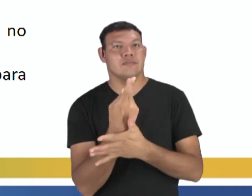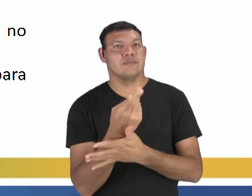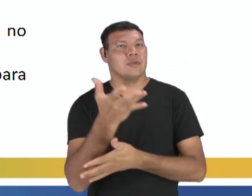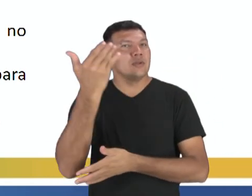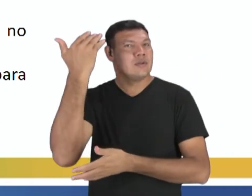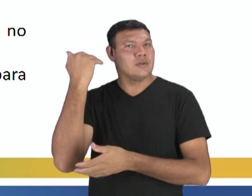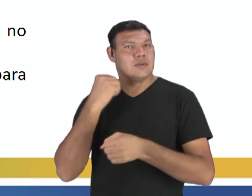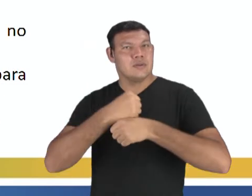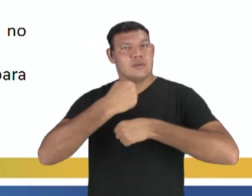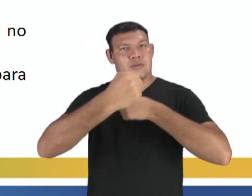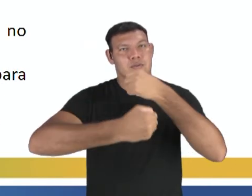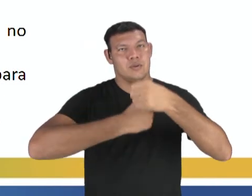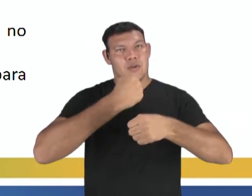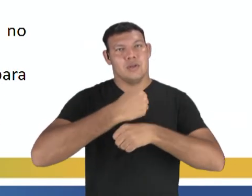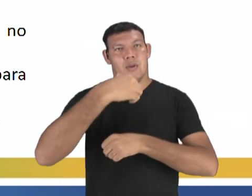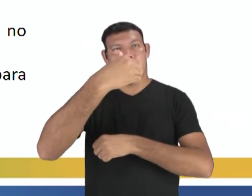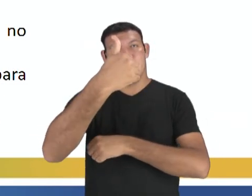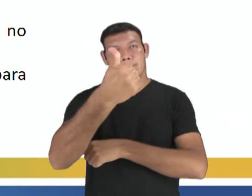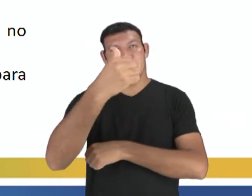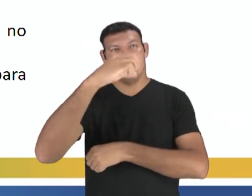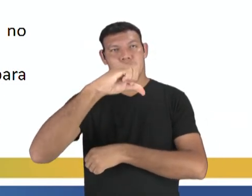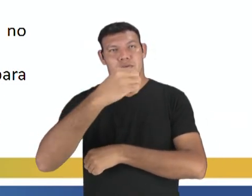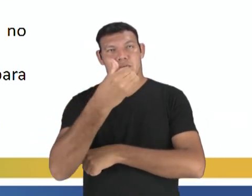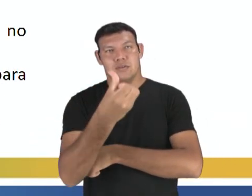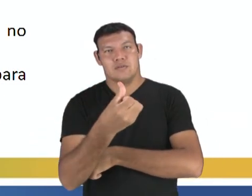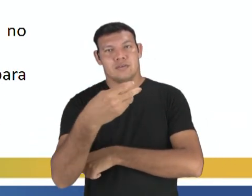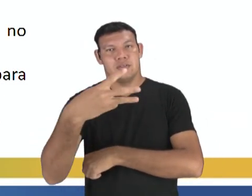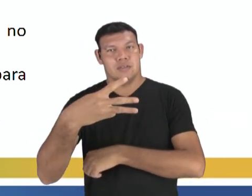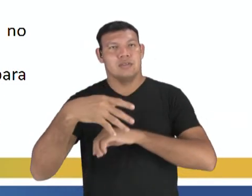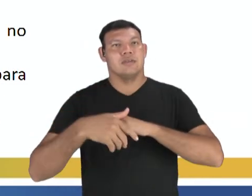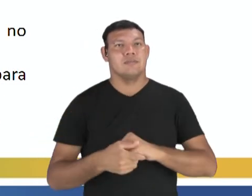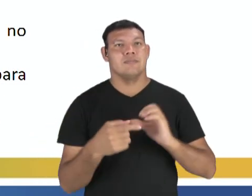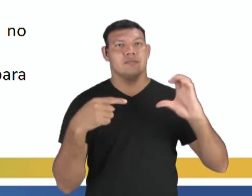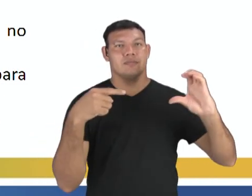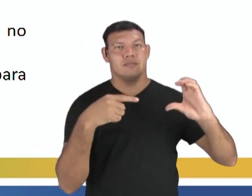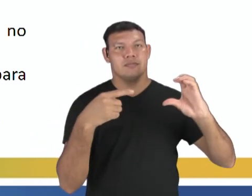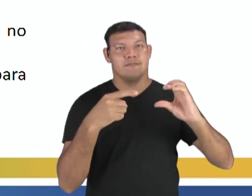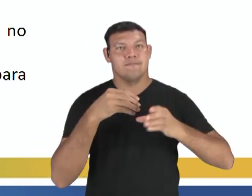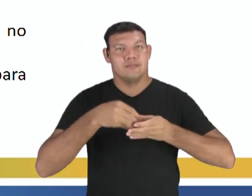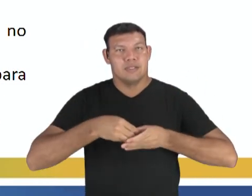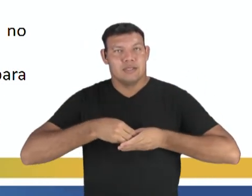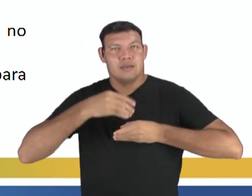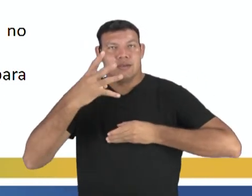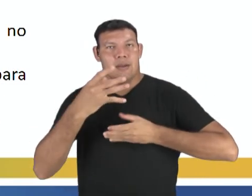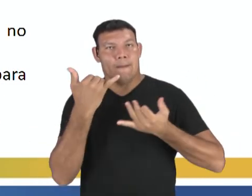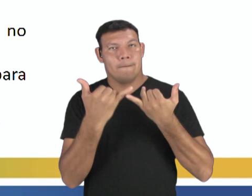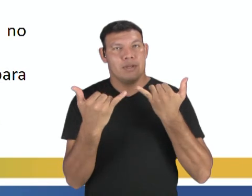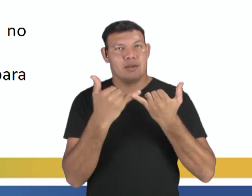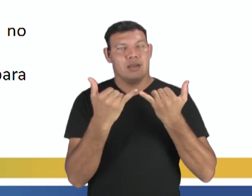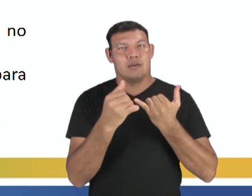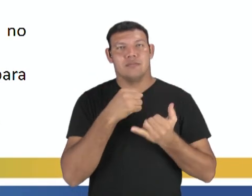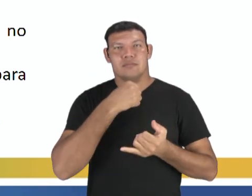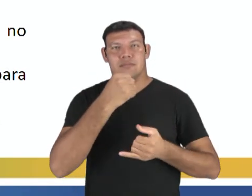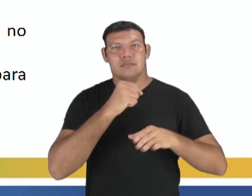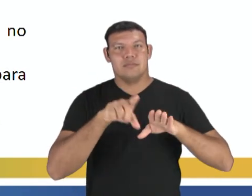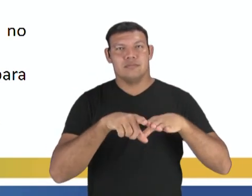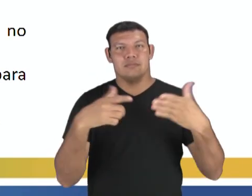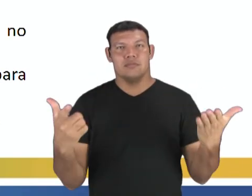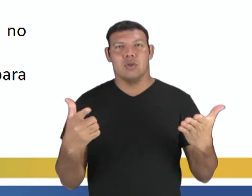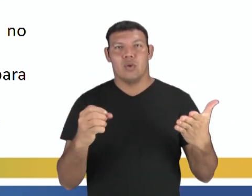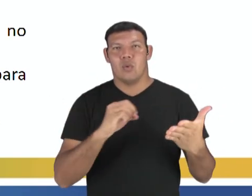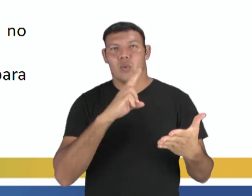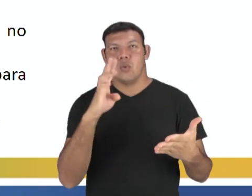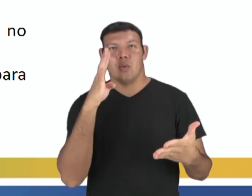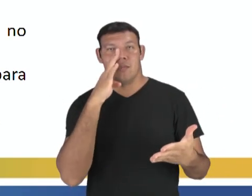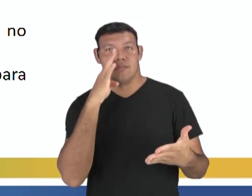passado em 1963, em atitude semelhante à de um jornalista ou de um espectador, escreve